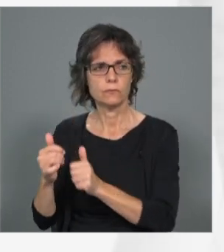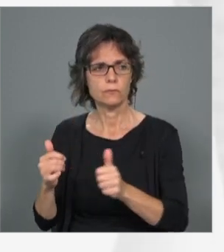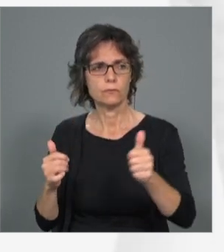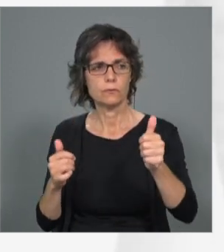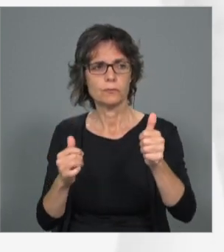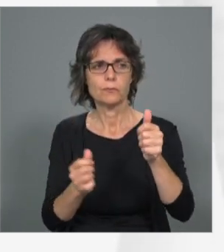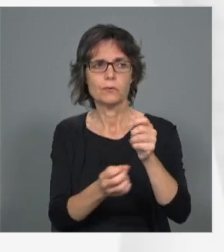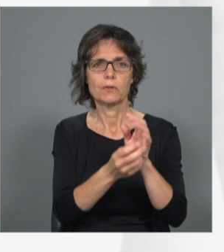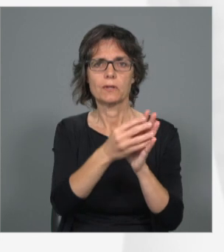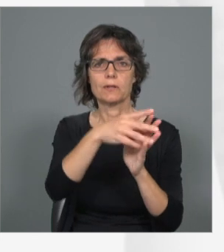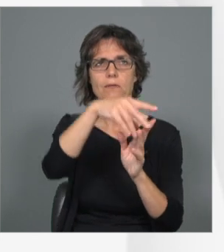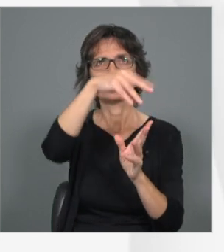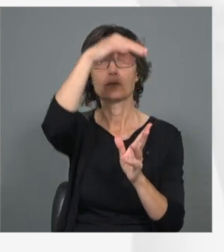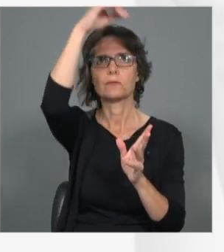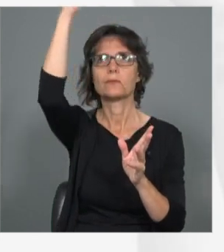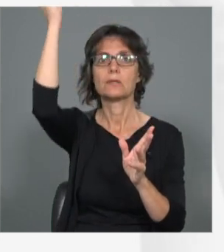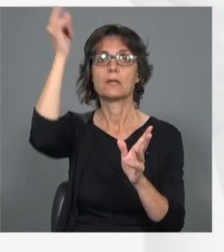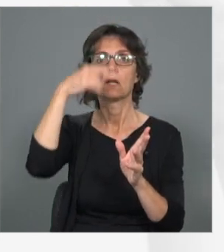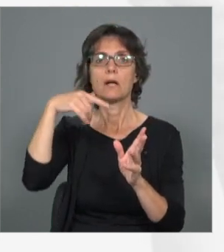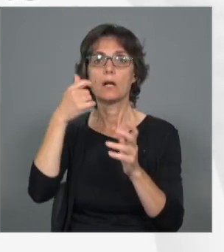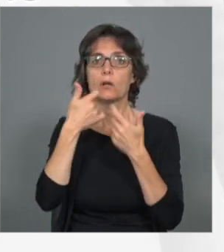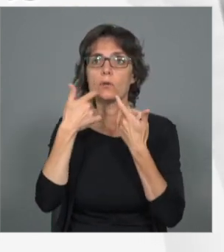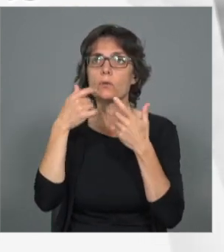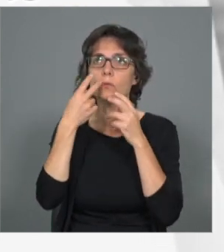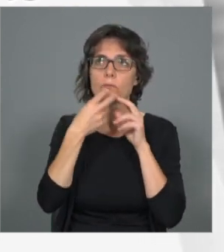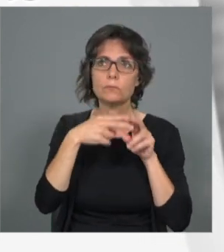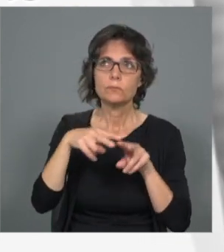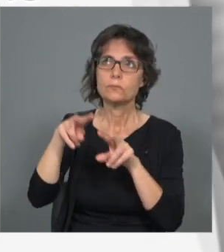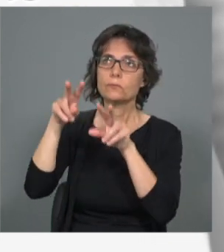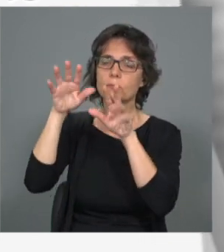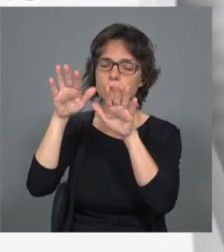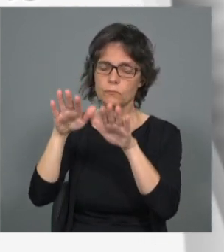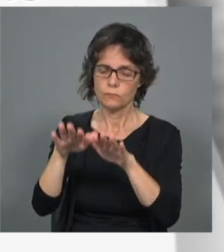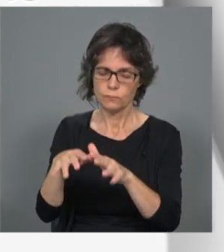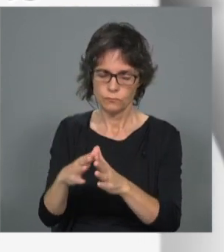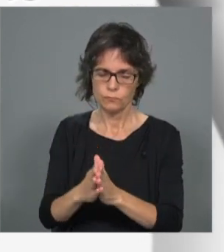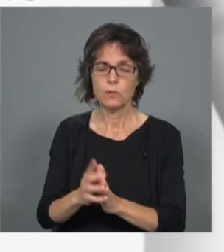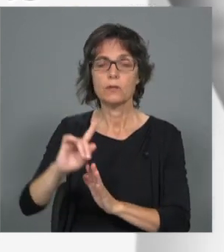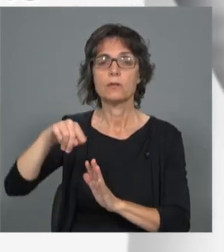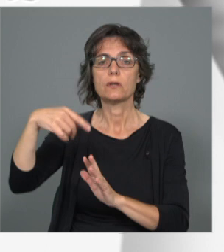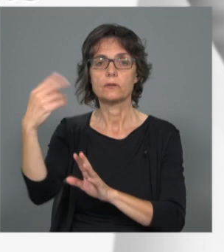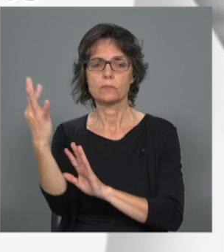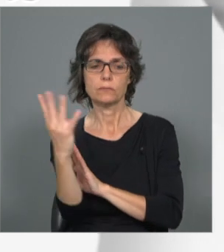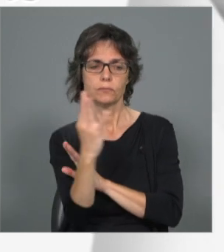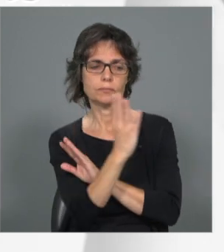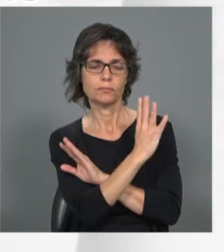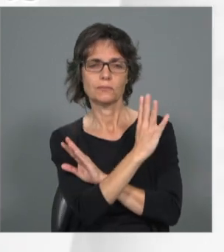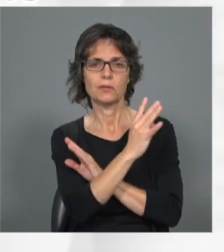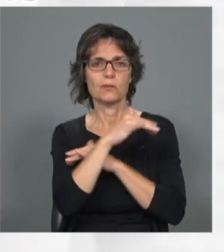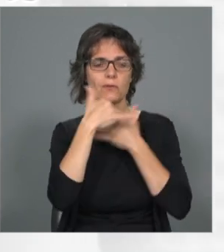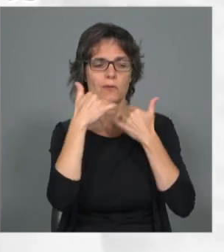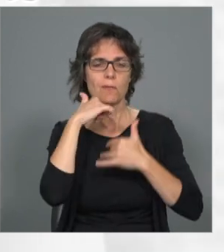céu. Eles prostraram-se diante de Jesus e depois voltaram para Jerusalém com grande